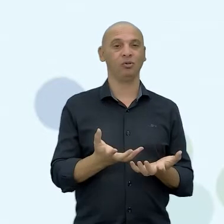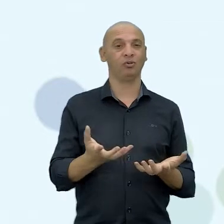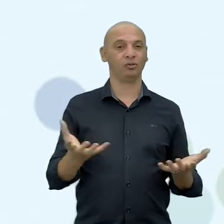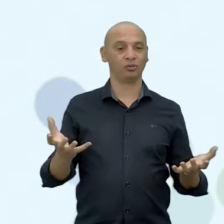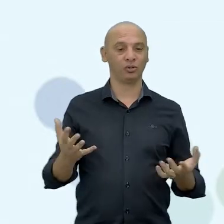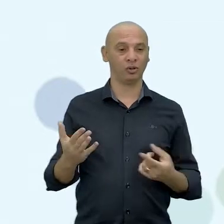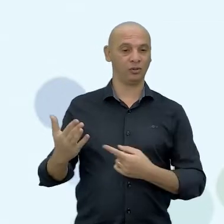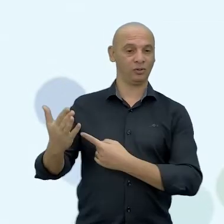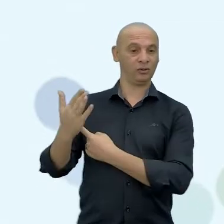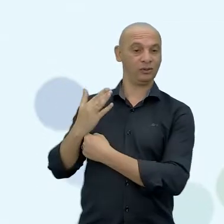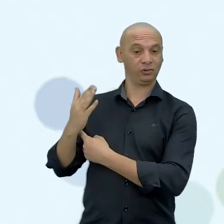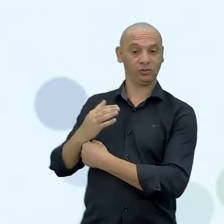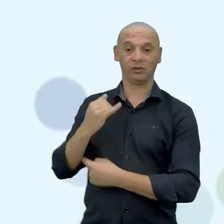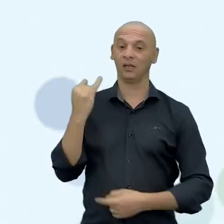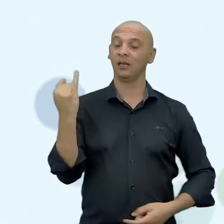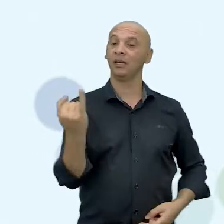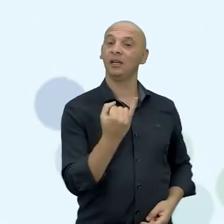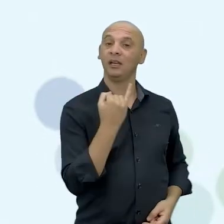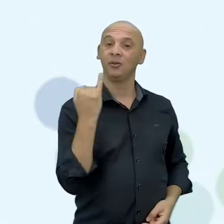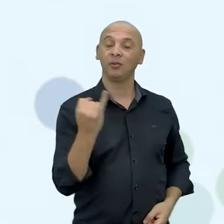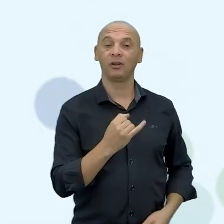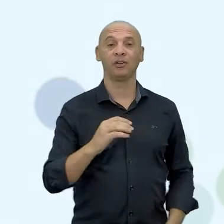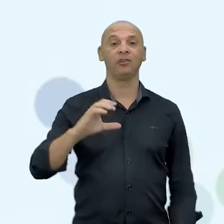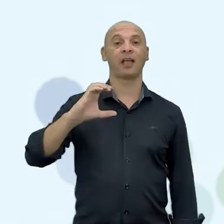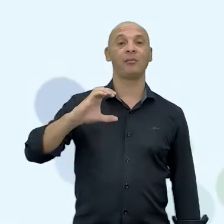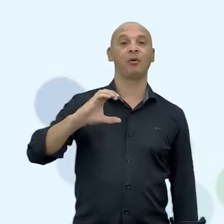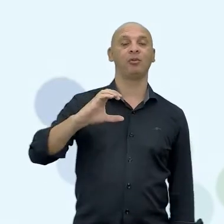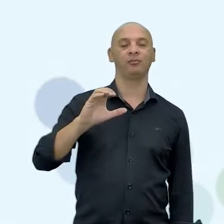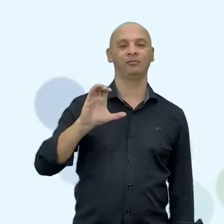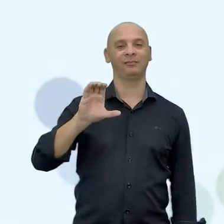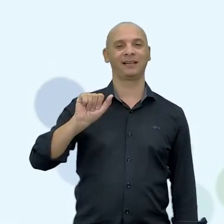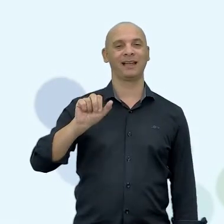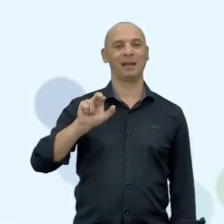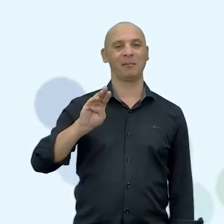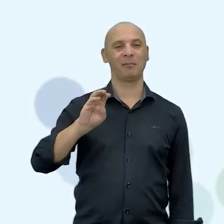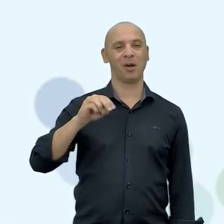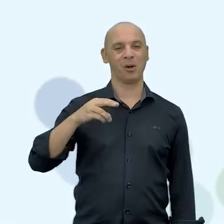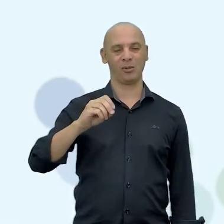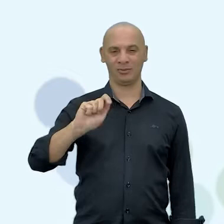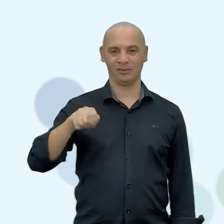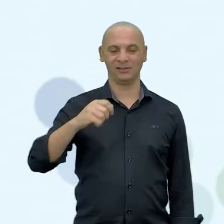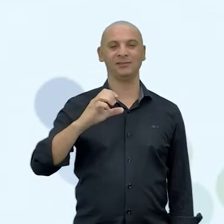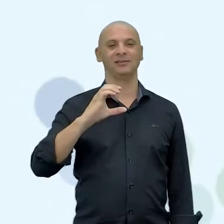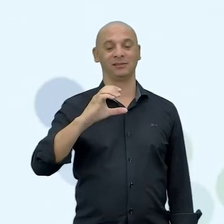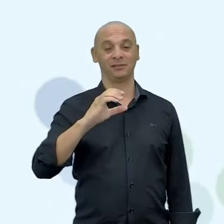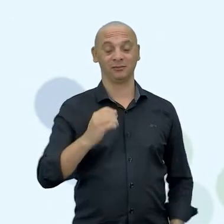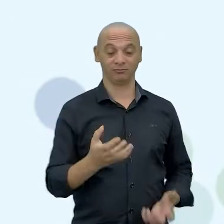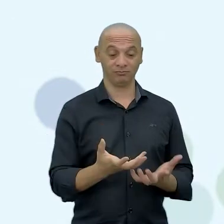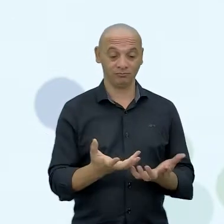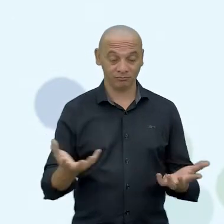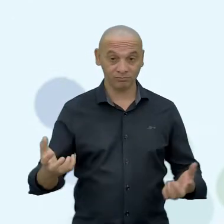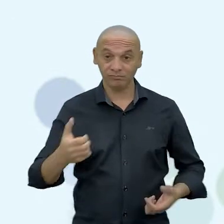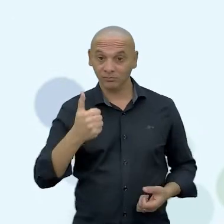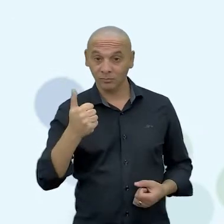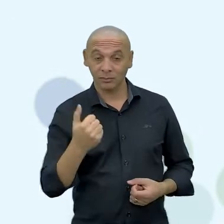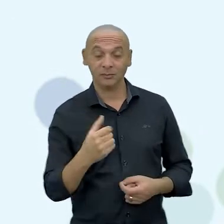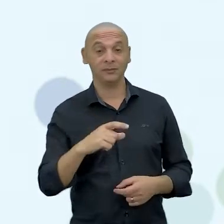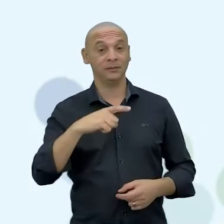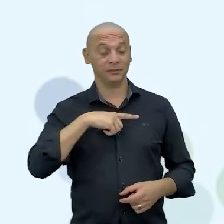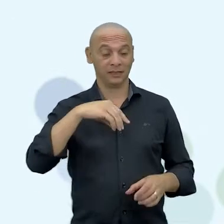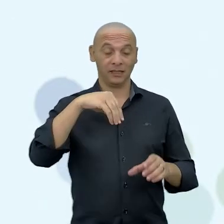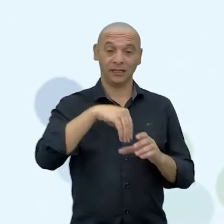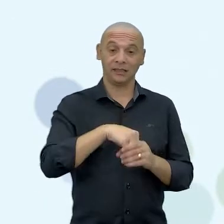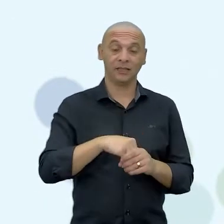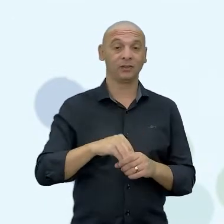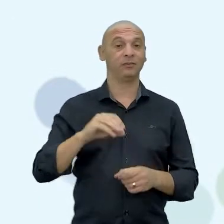parte essencial do ciclo do carbono. Solos saudáveis fornecem o maior estoque de carbono na